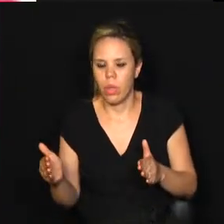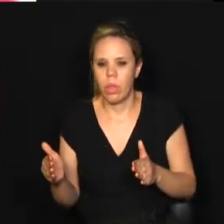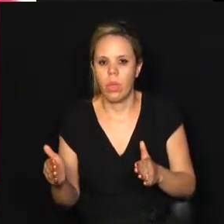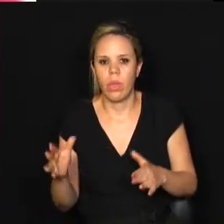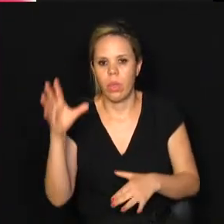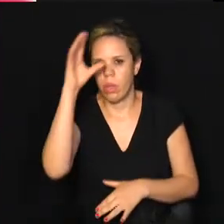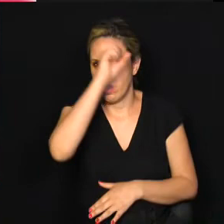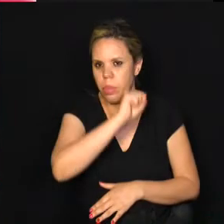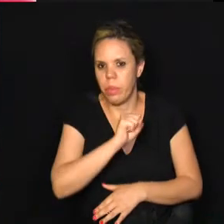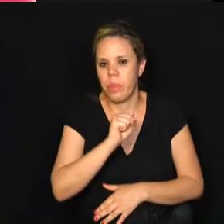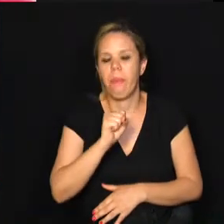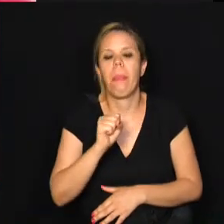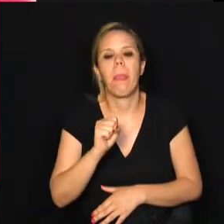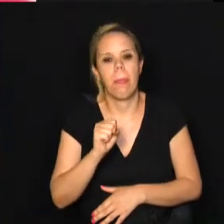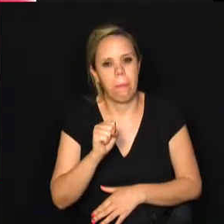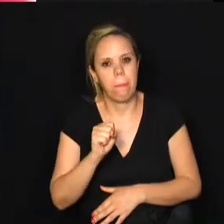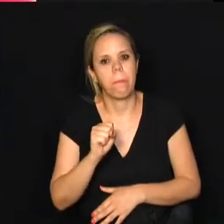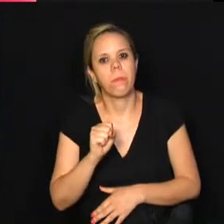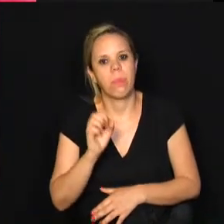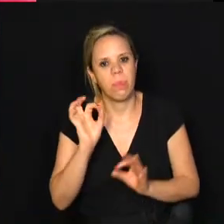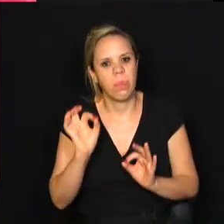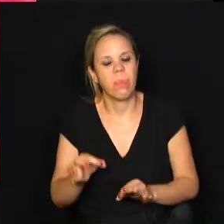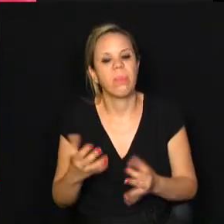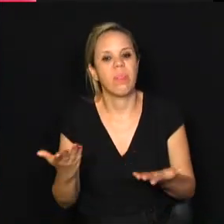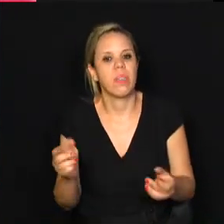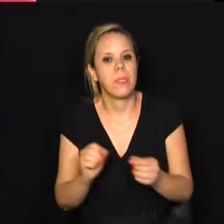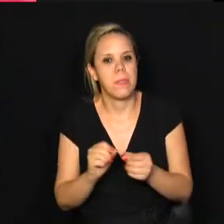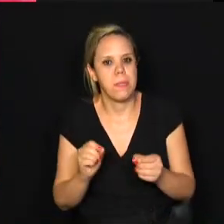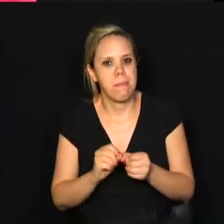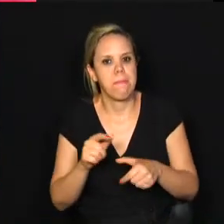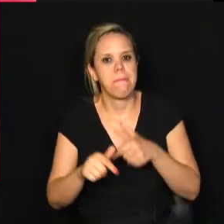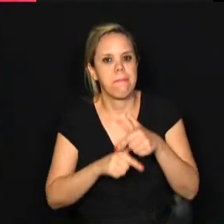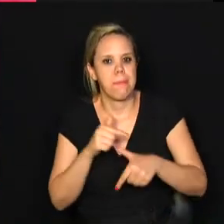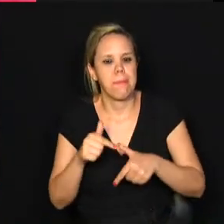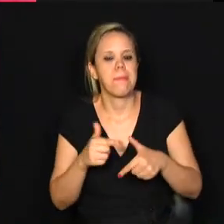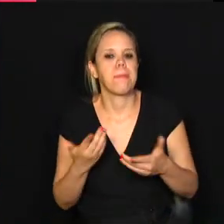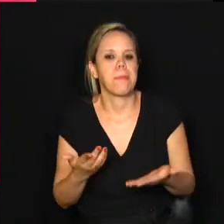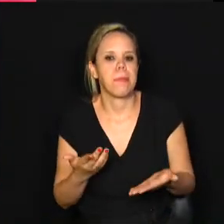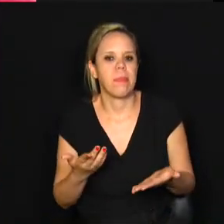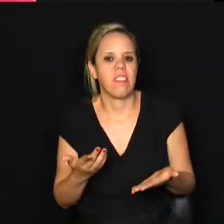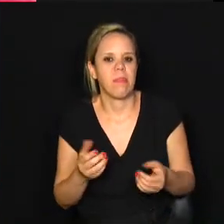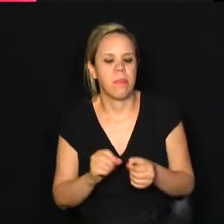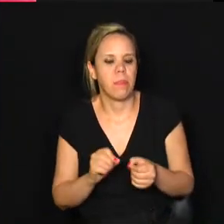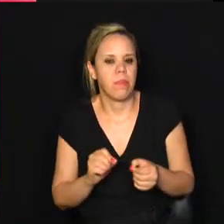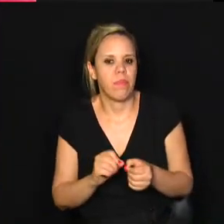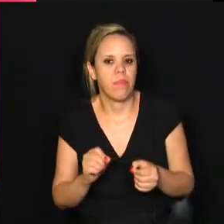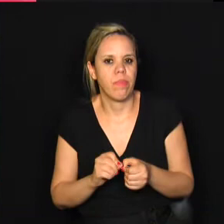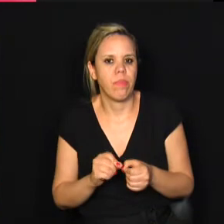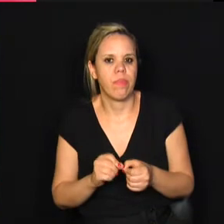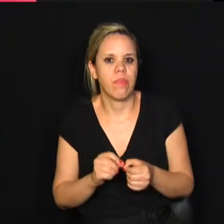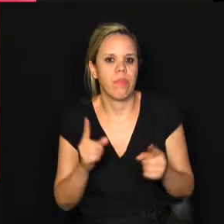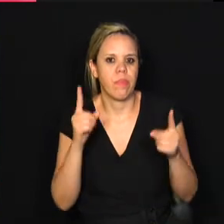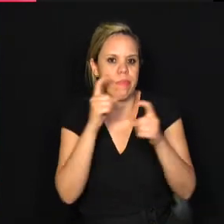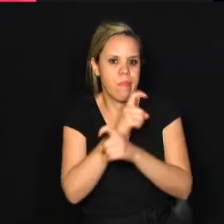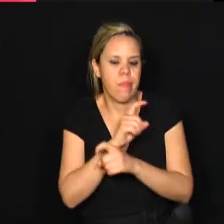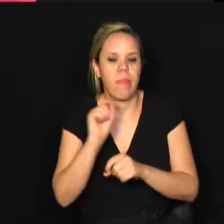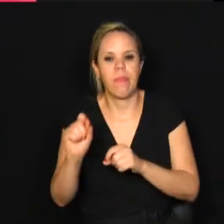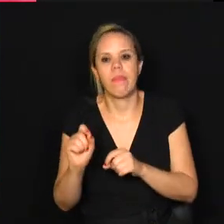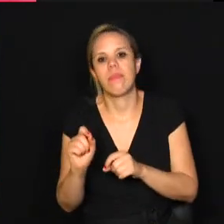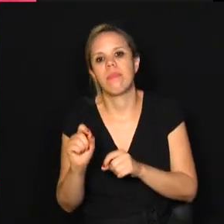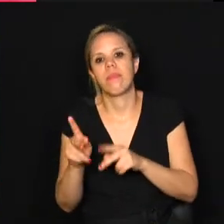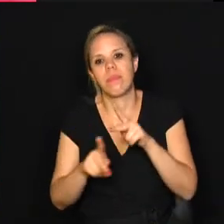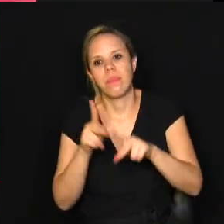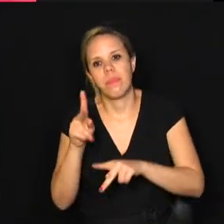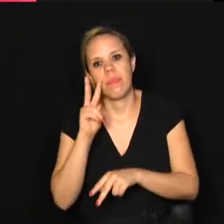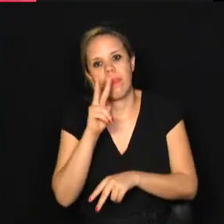aprender corretamente como que é feito o serviço dos Correios. Porque o serviço dos Correios é muito mais complexo do que as pessoas veem